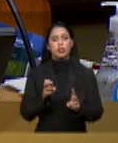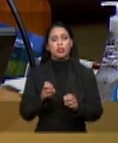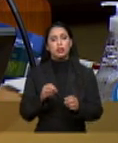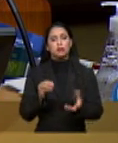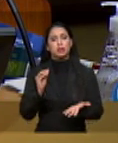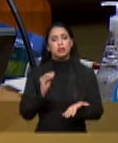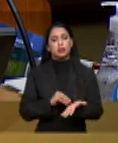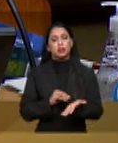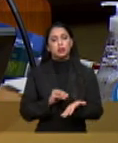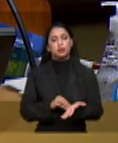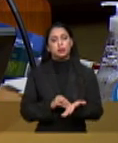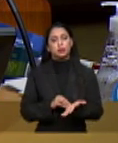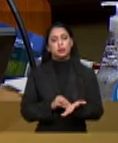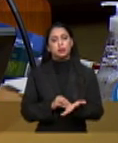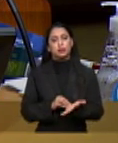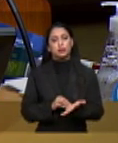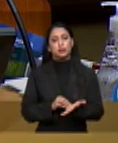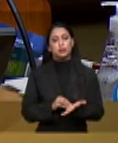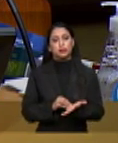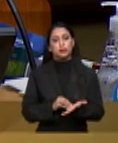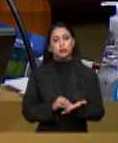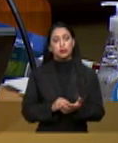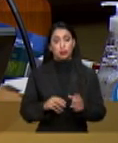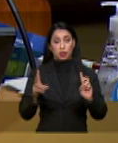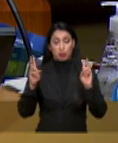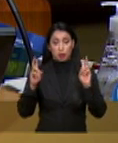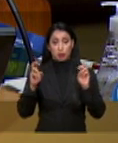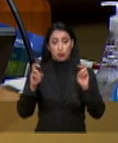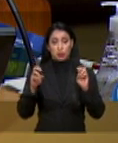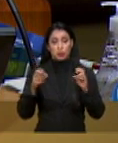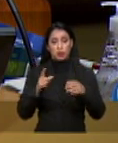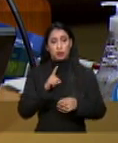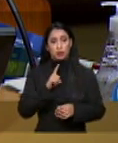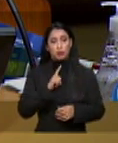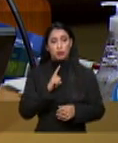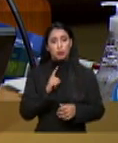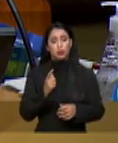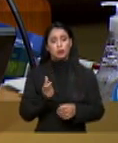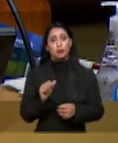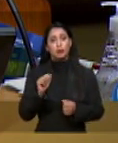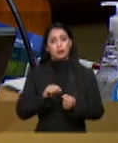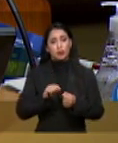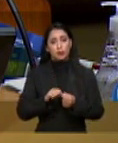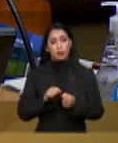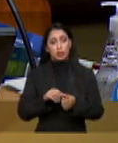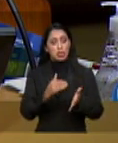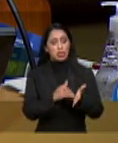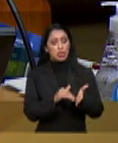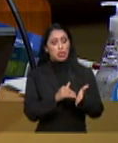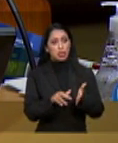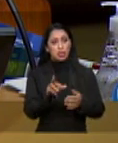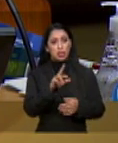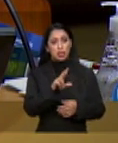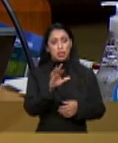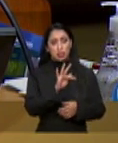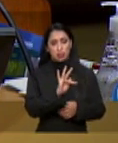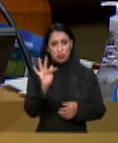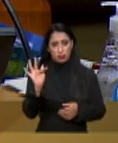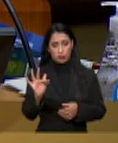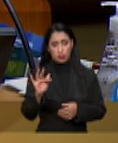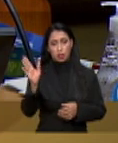ausência de liame temático entre a harmonização de procedimentos da Secretaria da Receita Federal do